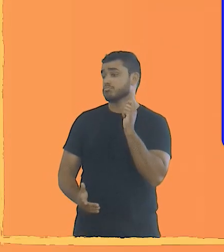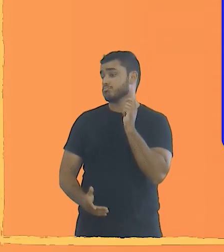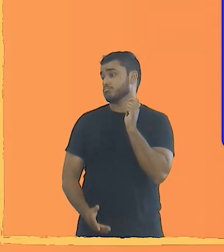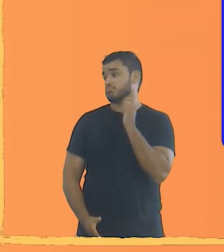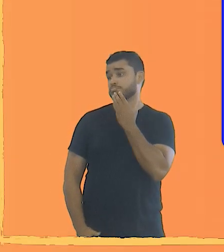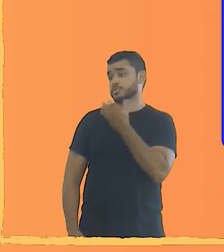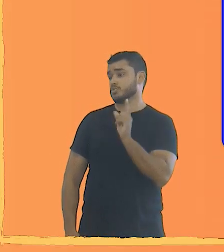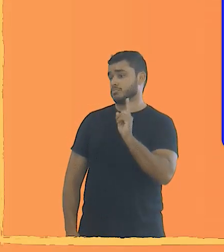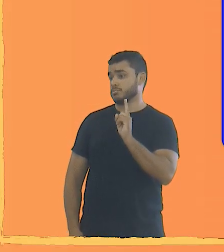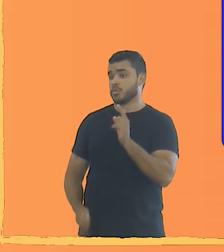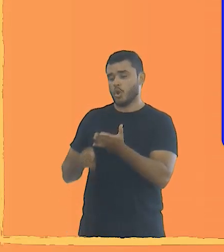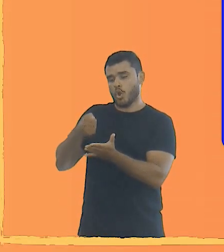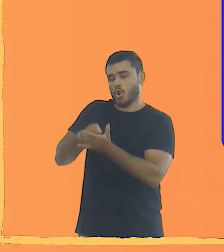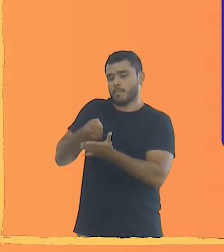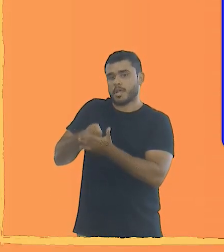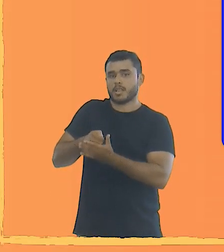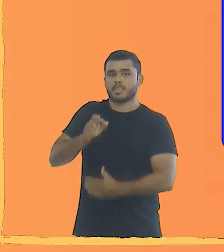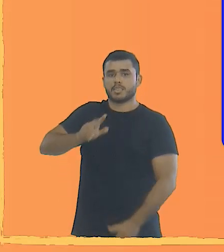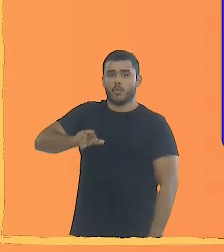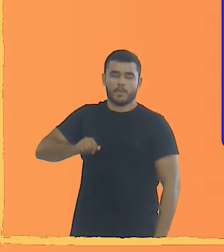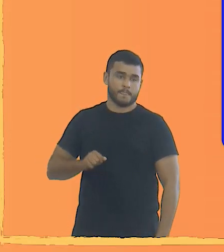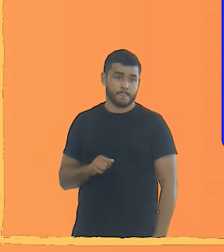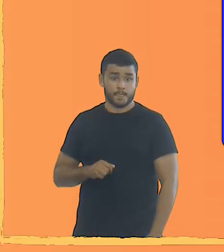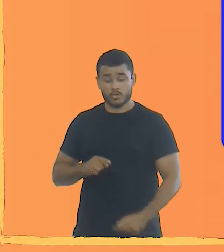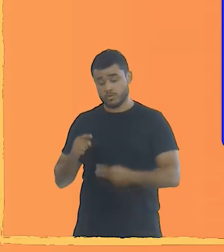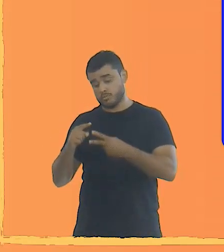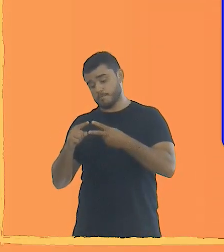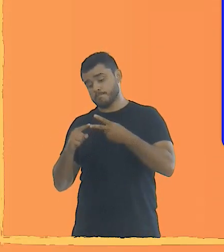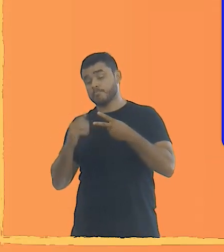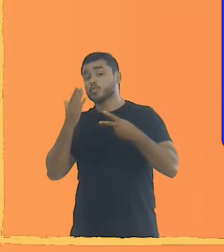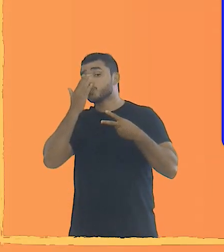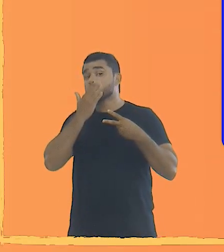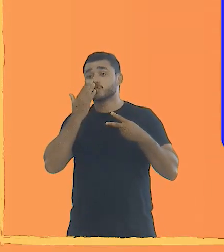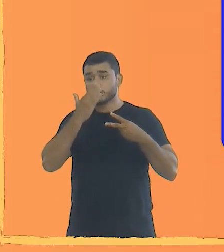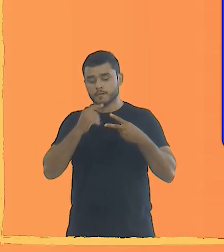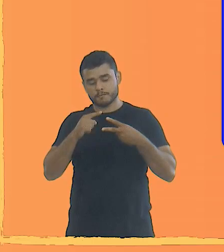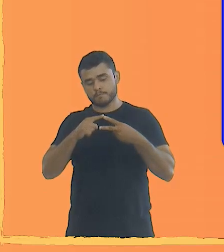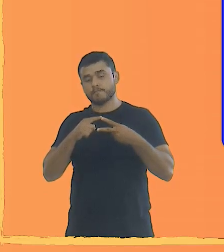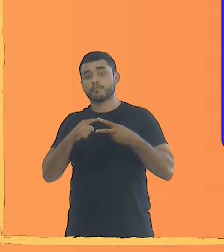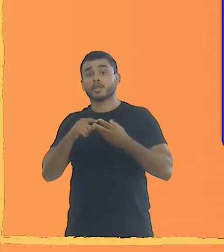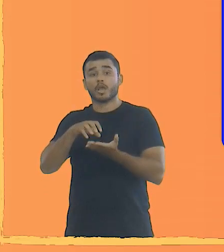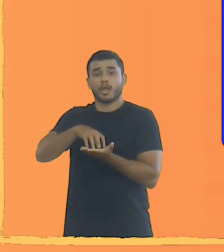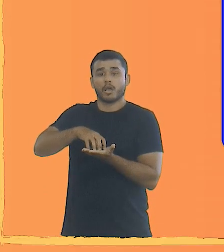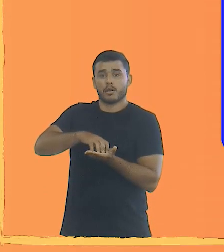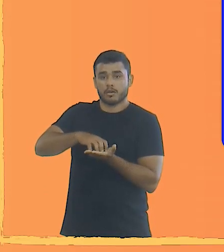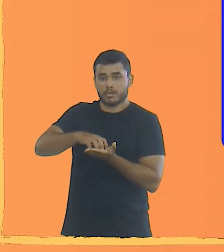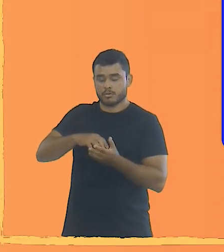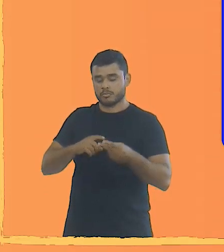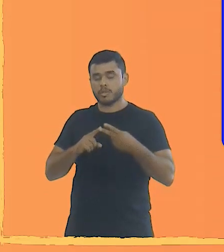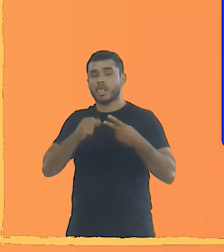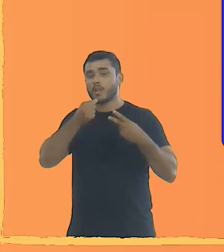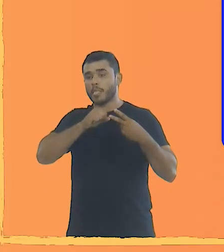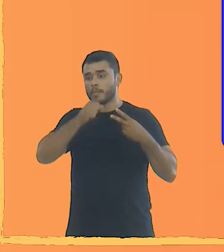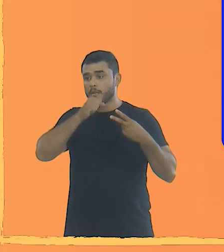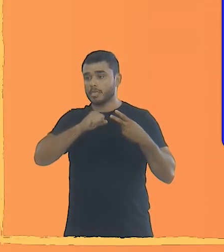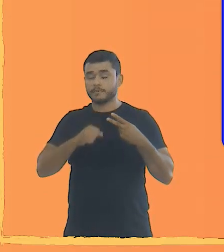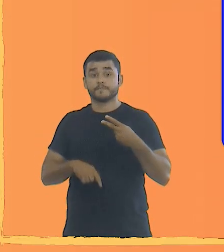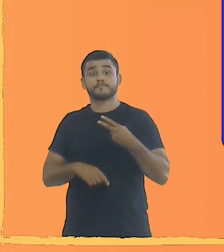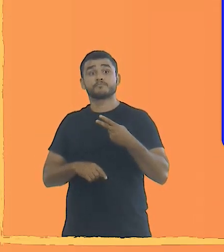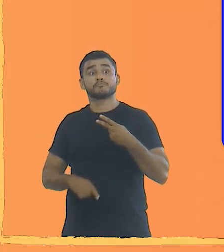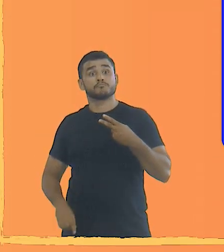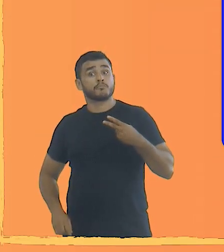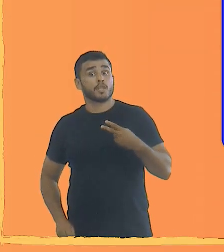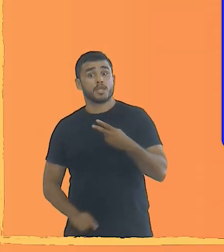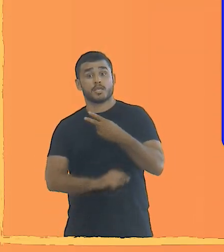pedir. Quantas opções tem no cardápio? Tem 2. Você pode pedir pudim, você pode pedir sorvete e você pode